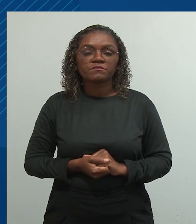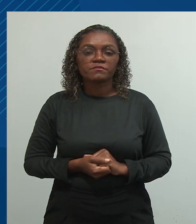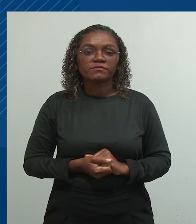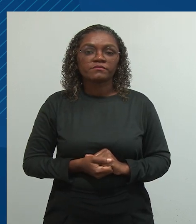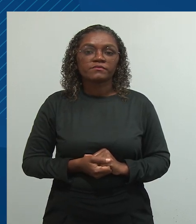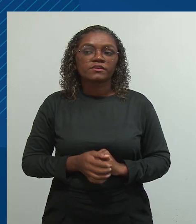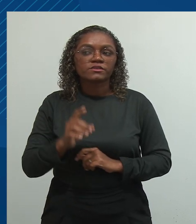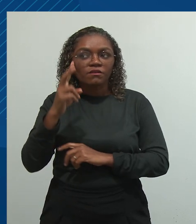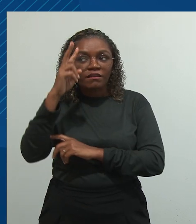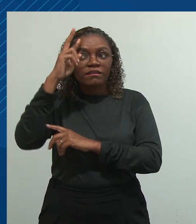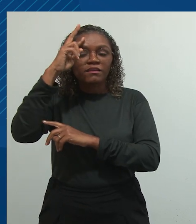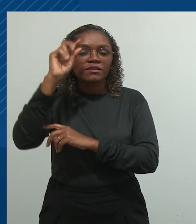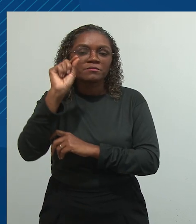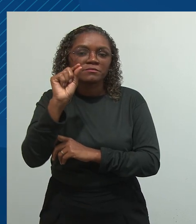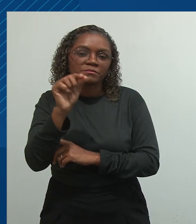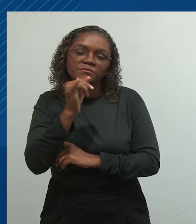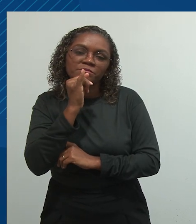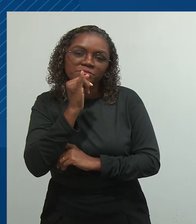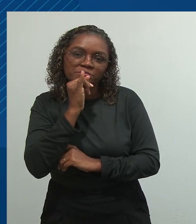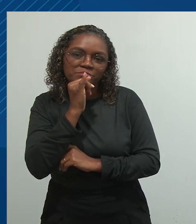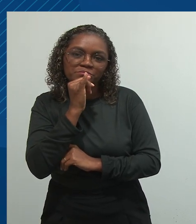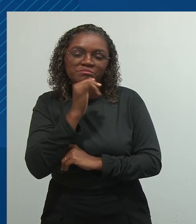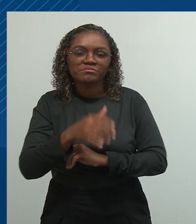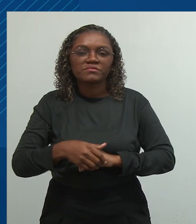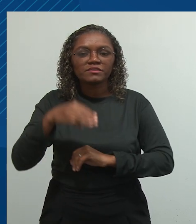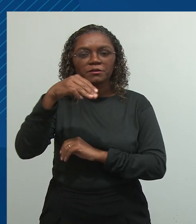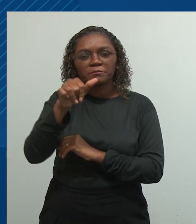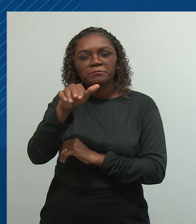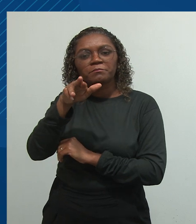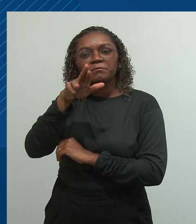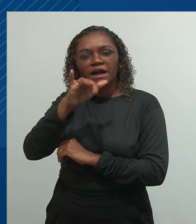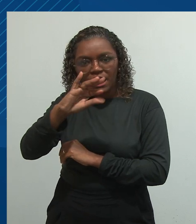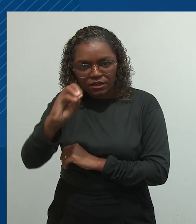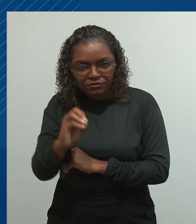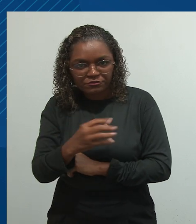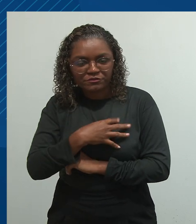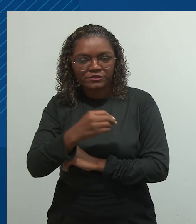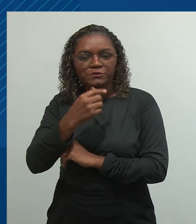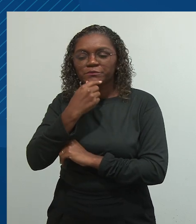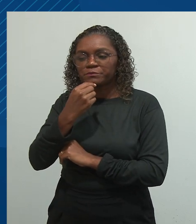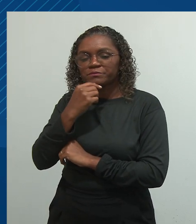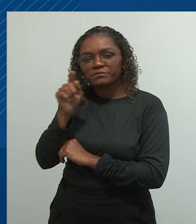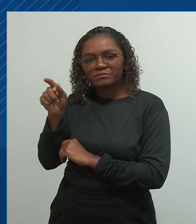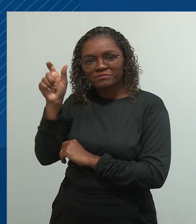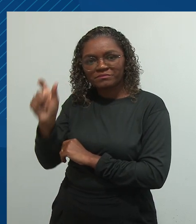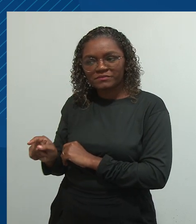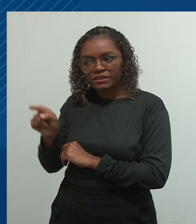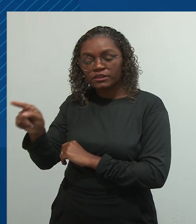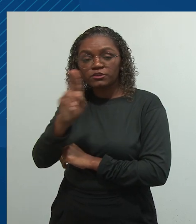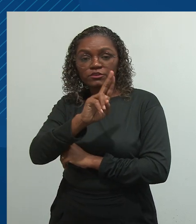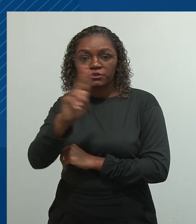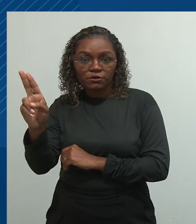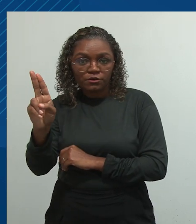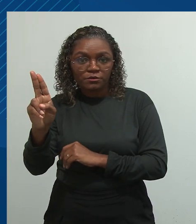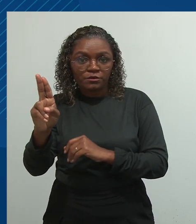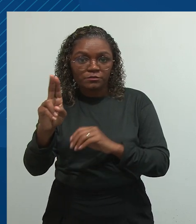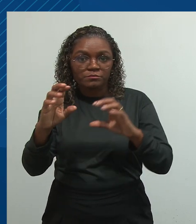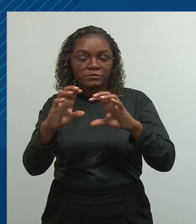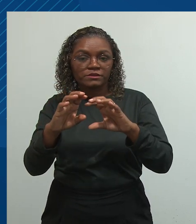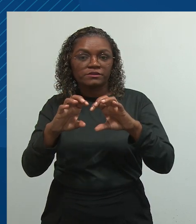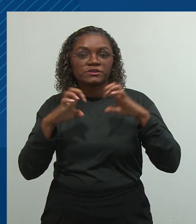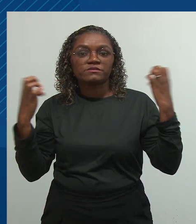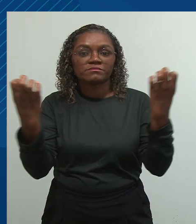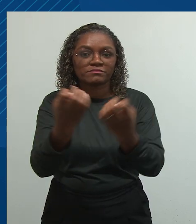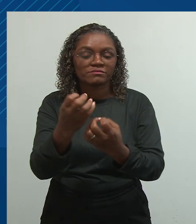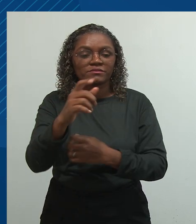né? O exemplo do Mário Filho, né, o Mário Filho que dá o nome ao Maracanã, que ele descrevia no jornal A Primeira